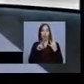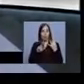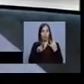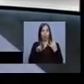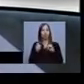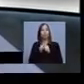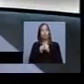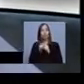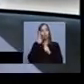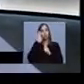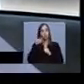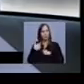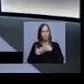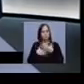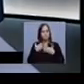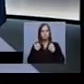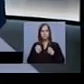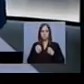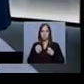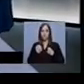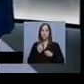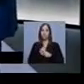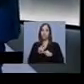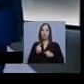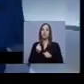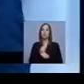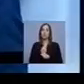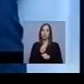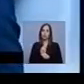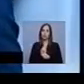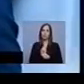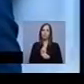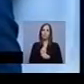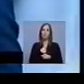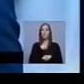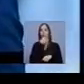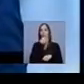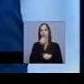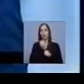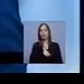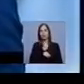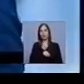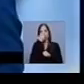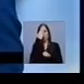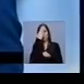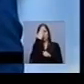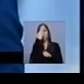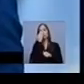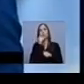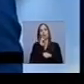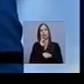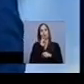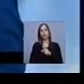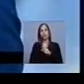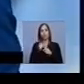que a energizar o site é o exercício as pessoas e enquanto falar desses pra função cognitiva interessado o exercício da função